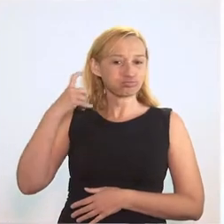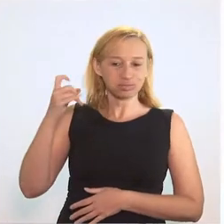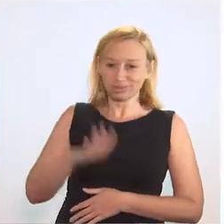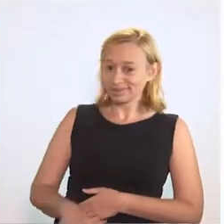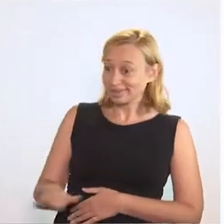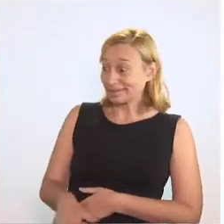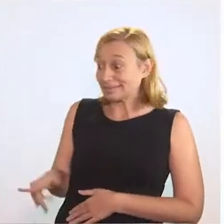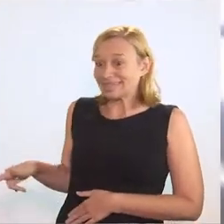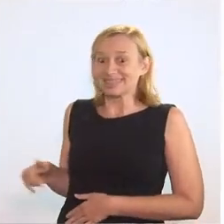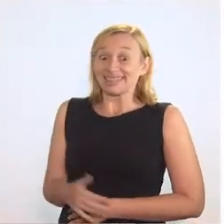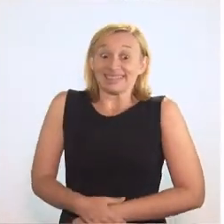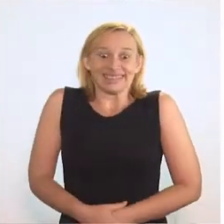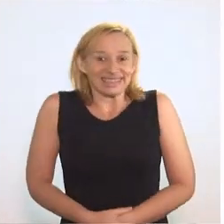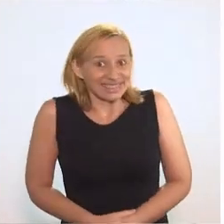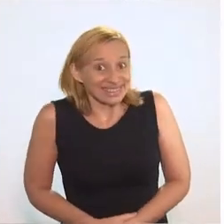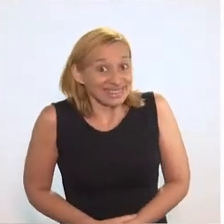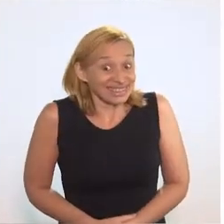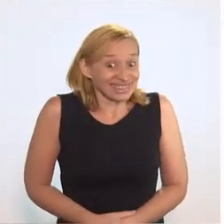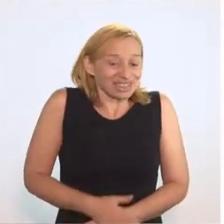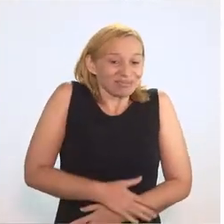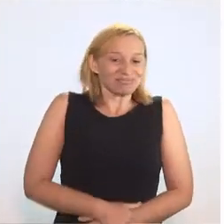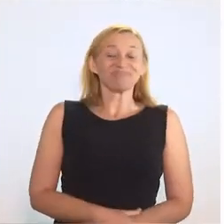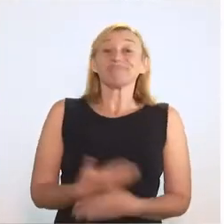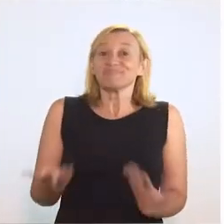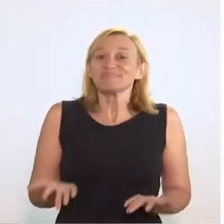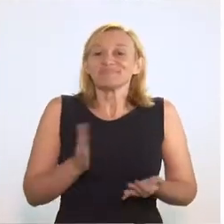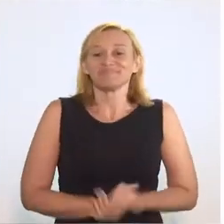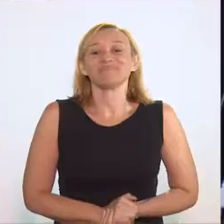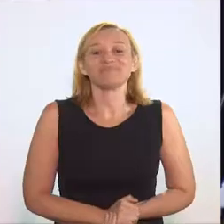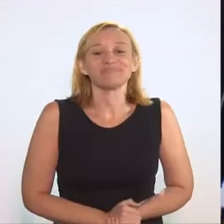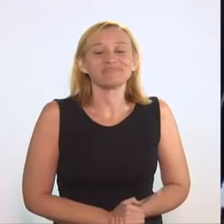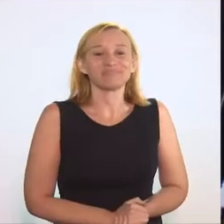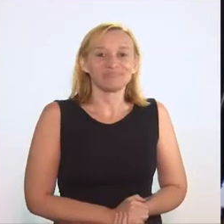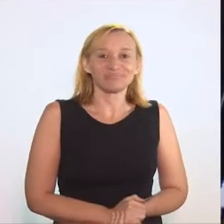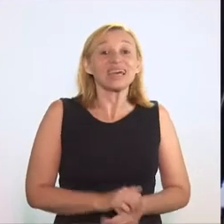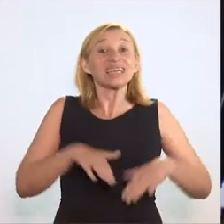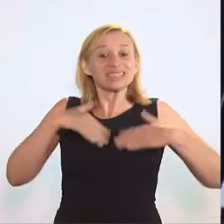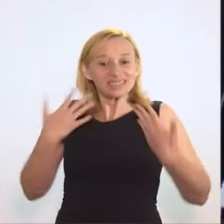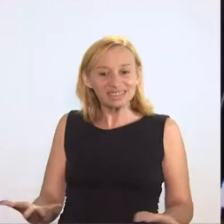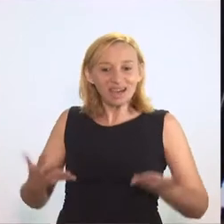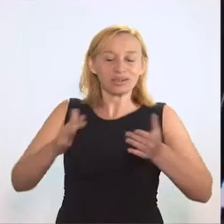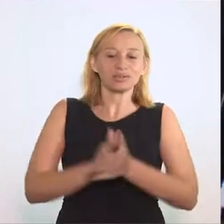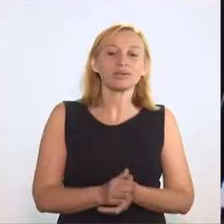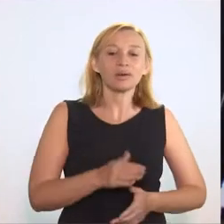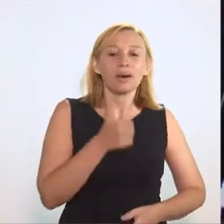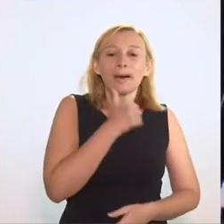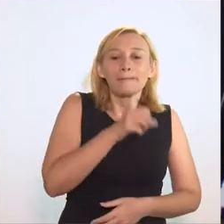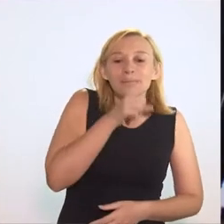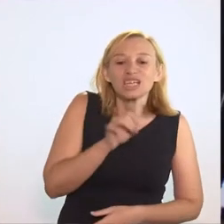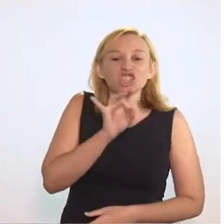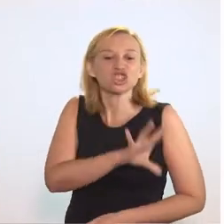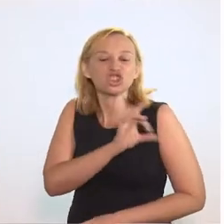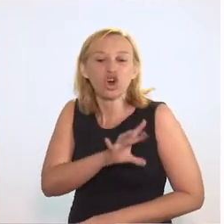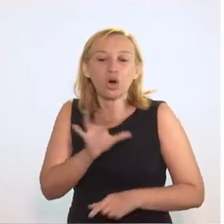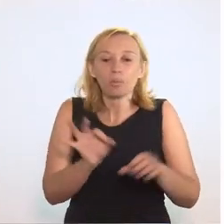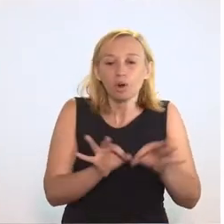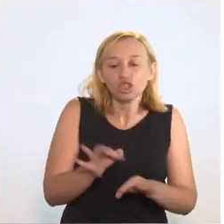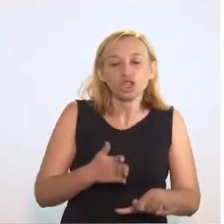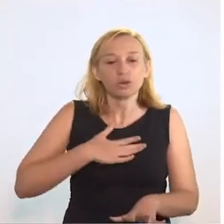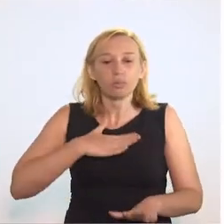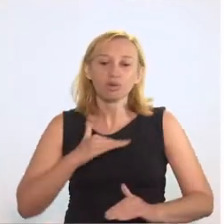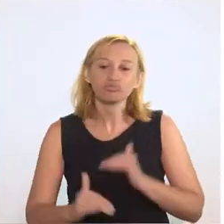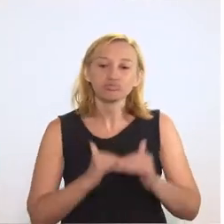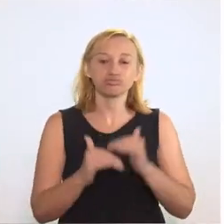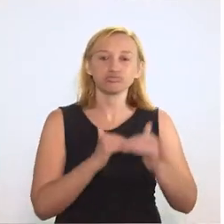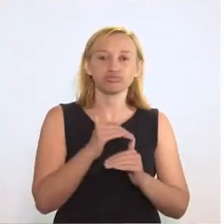criança atrás, porque, né, crianças em volta. Então, a Mãe Solo, ela surgiu, foi um projeto